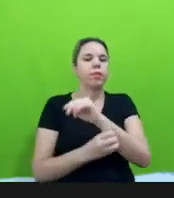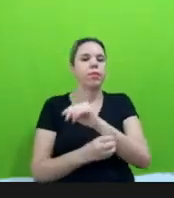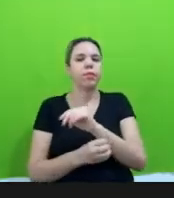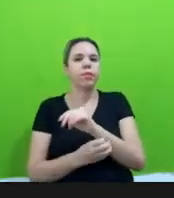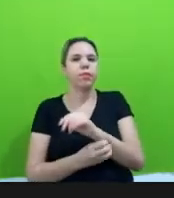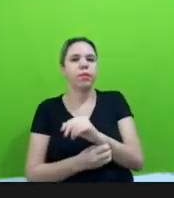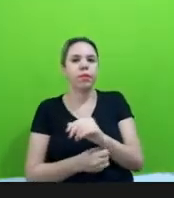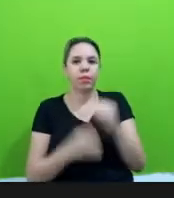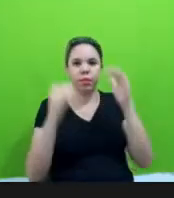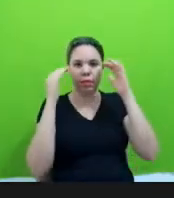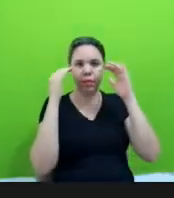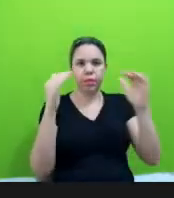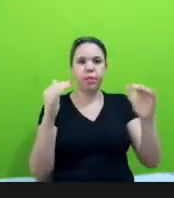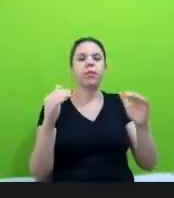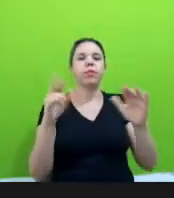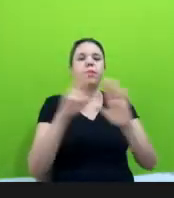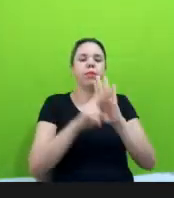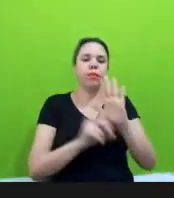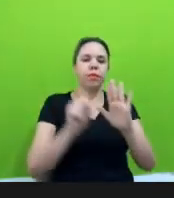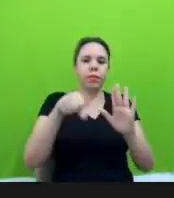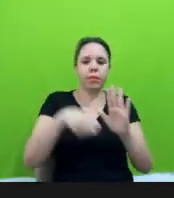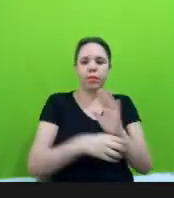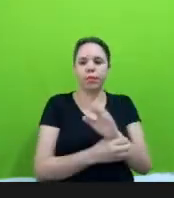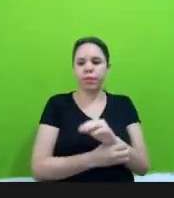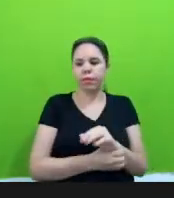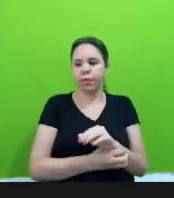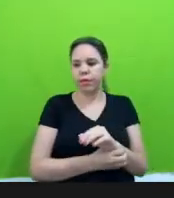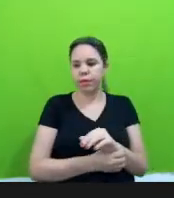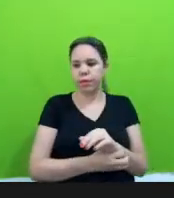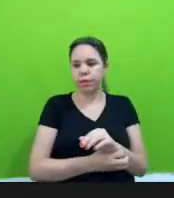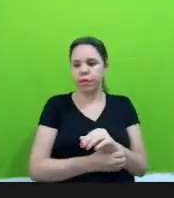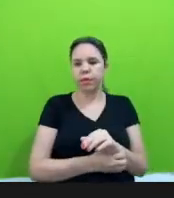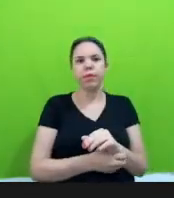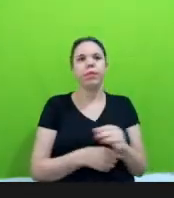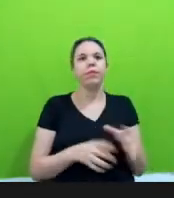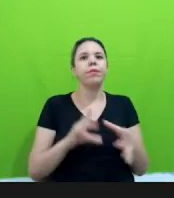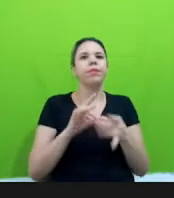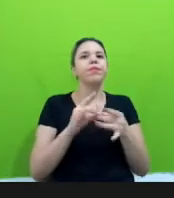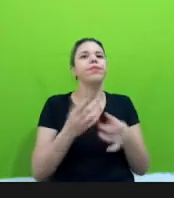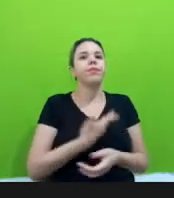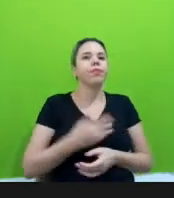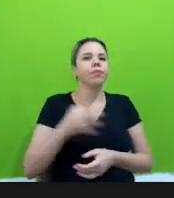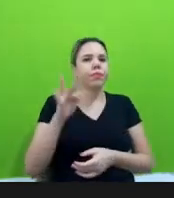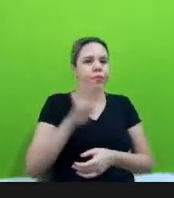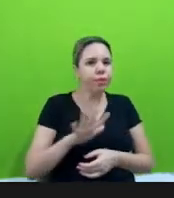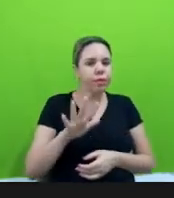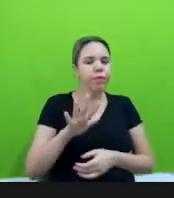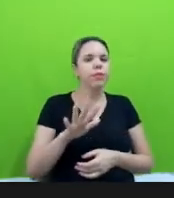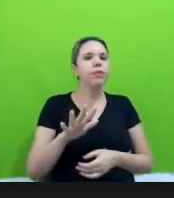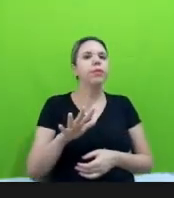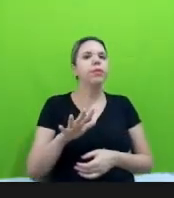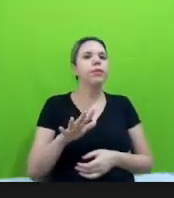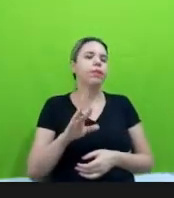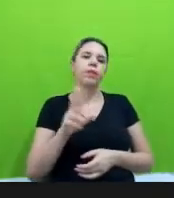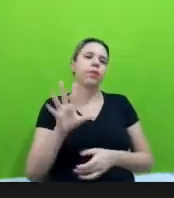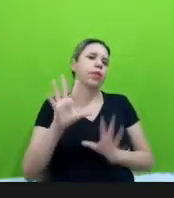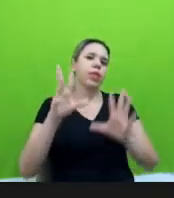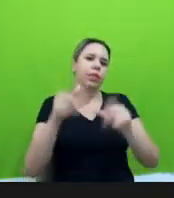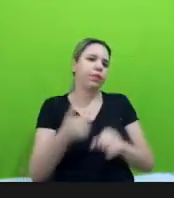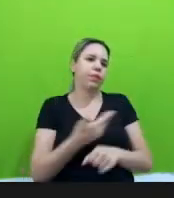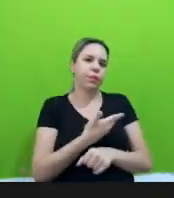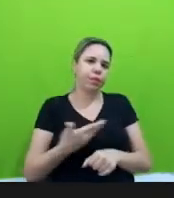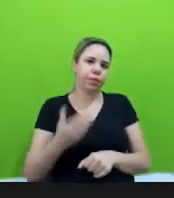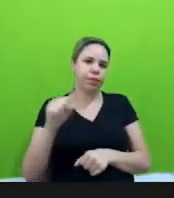LAI, existe. Existe Controladoria-Geral da União no âmbito do governo federal, existem nem todos os estados, mas existem